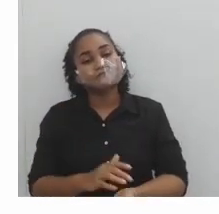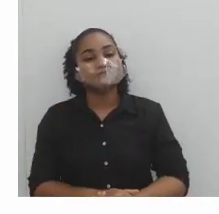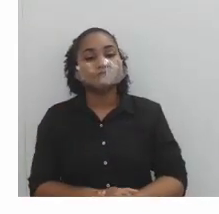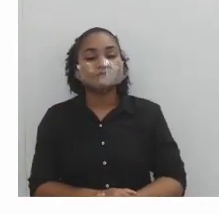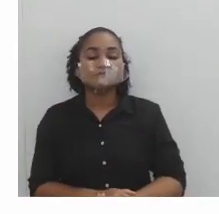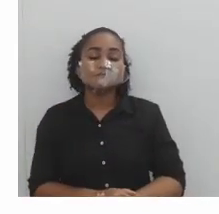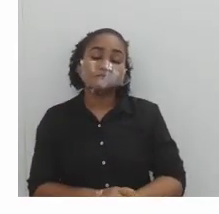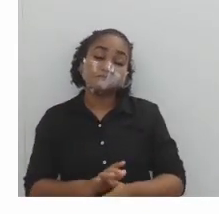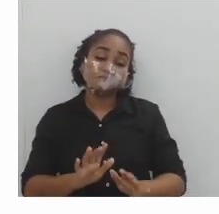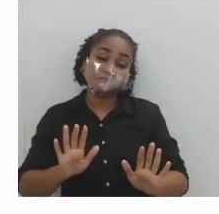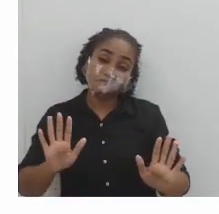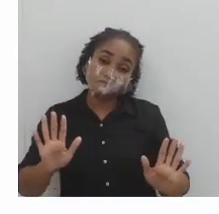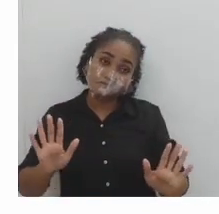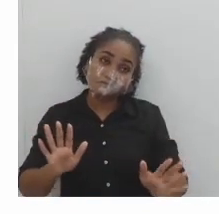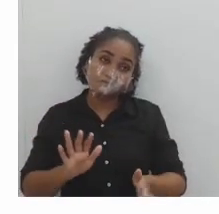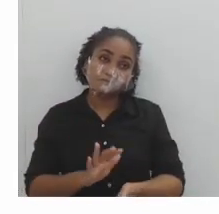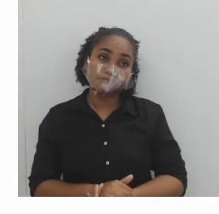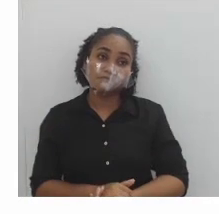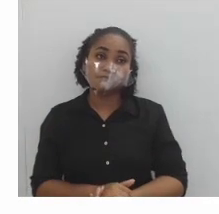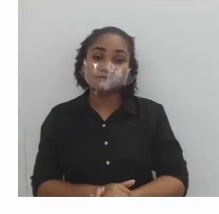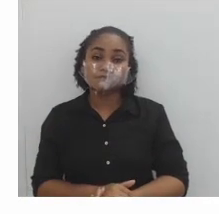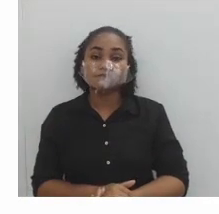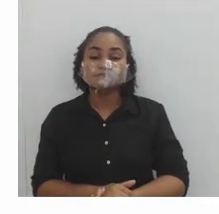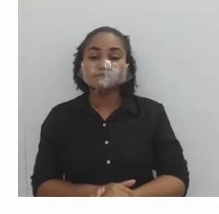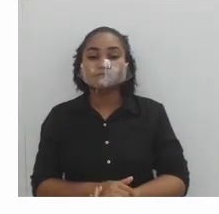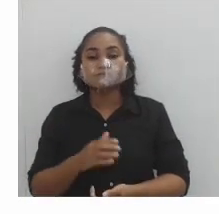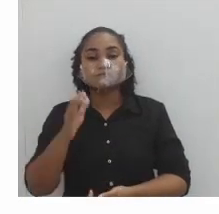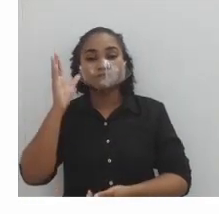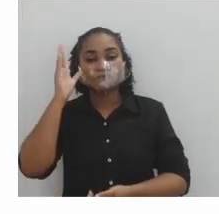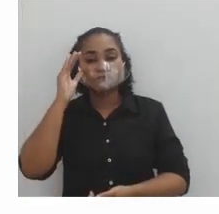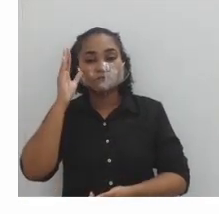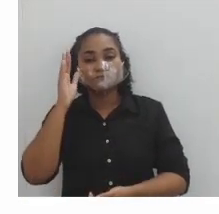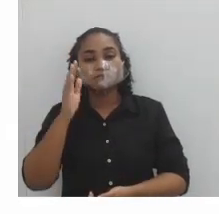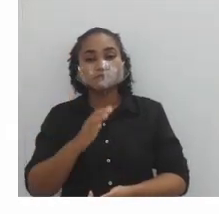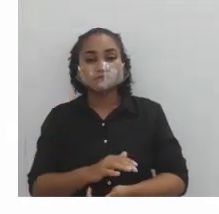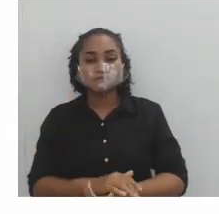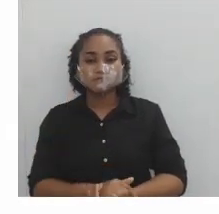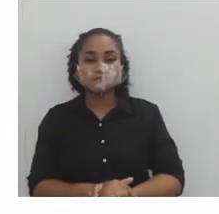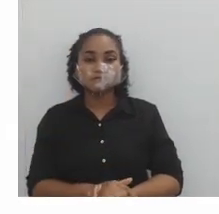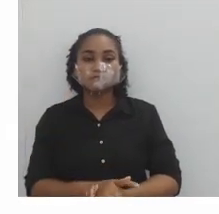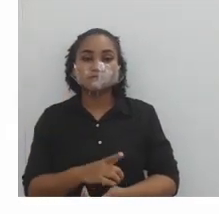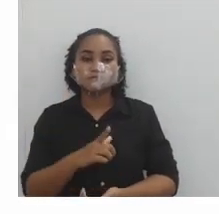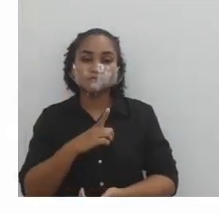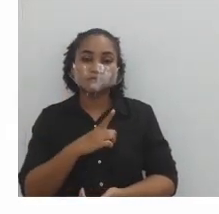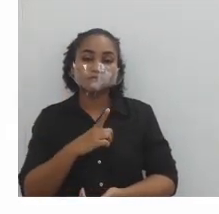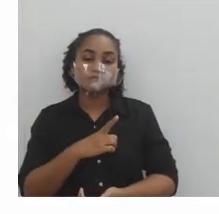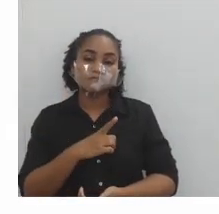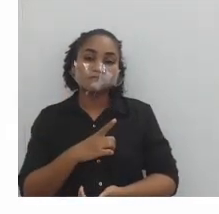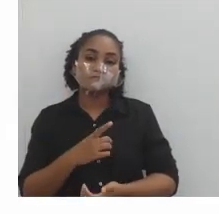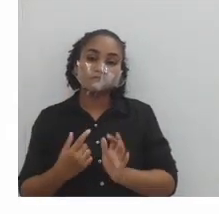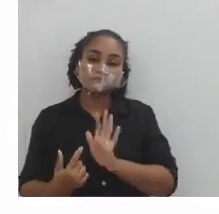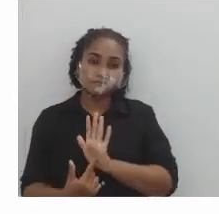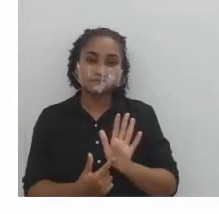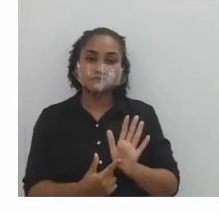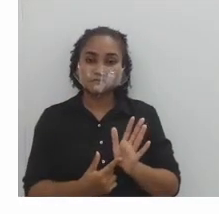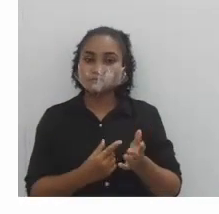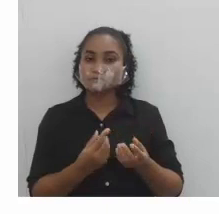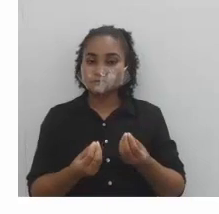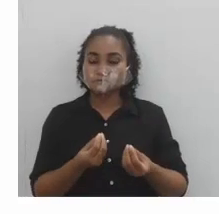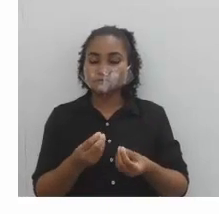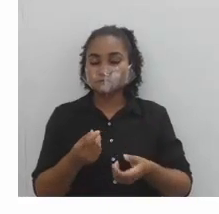né? Mas que tinha essa curiosidade e o jogo ele era tratado até nesse sentido.